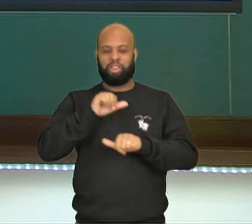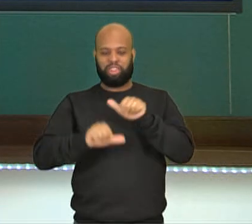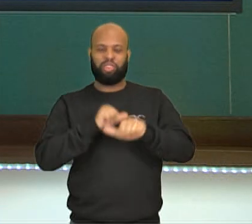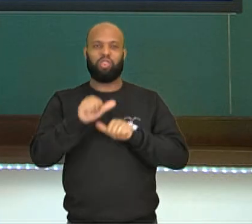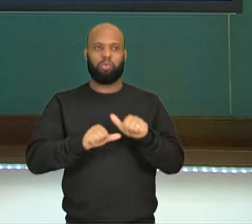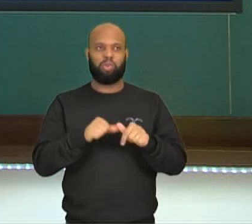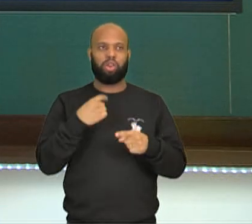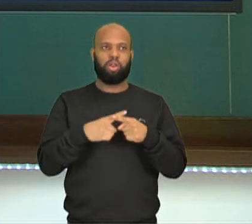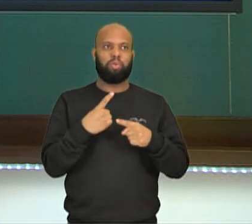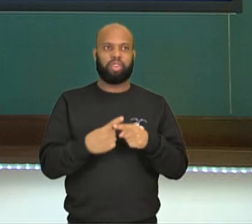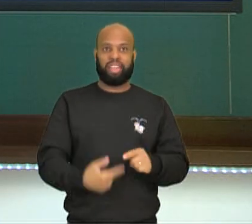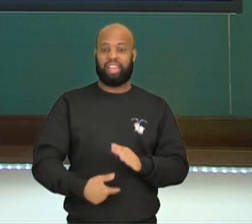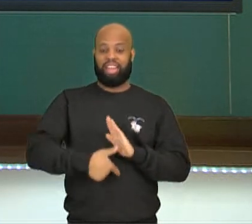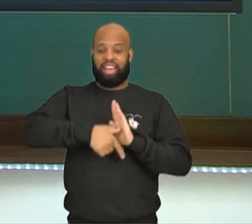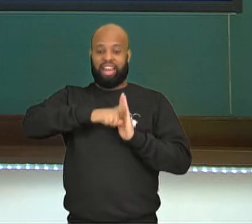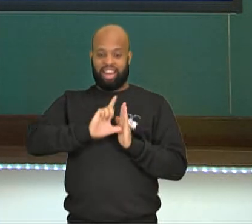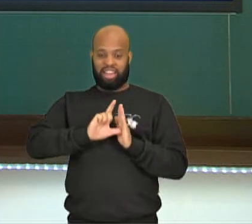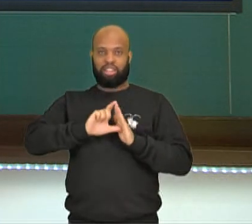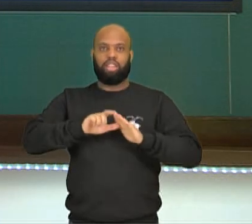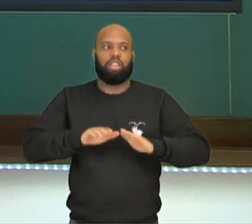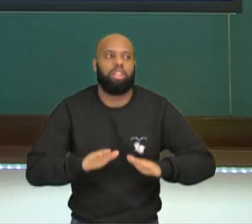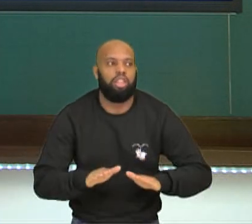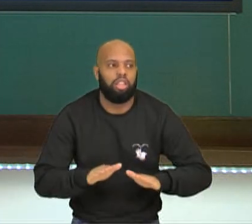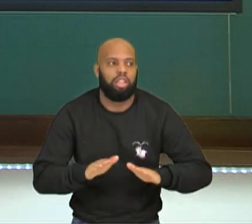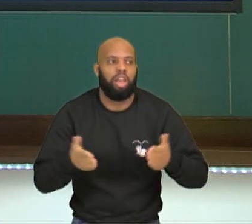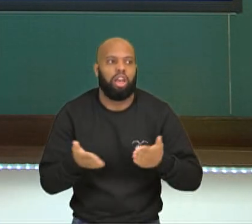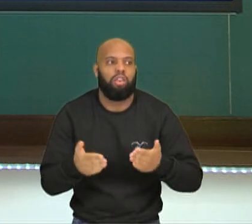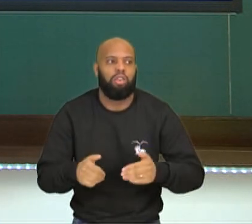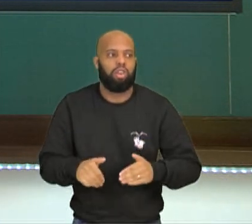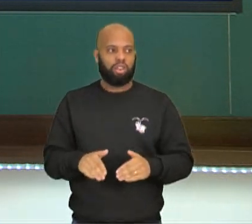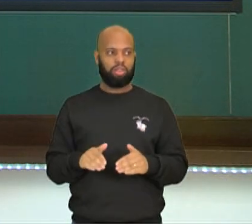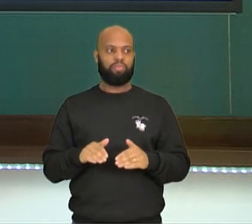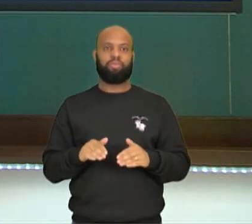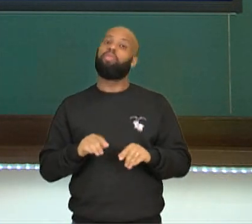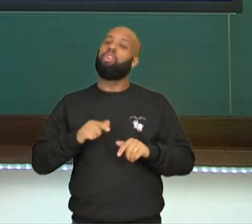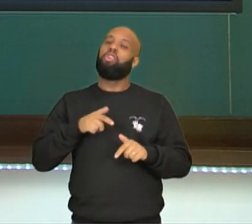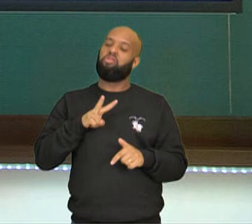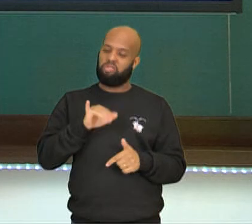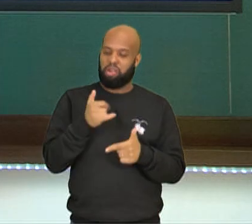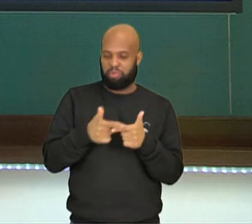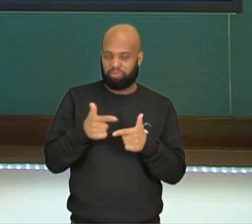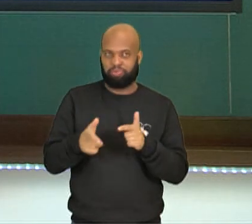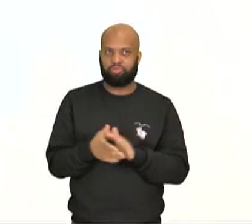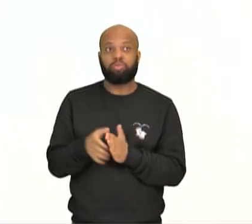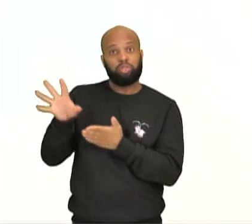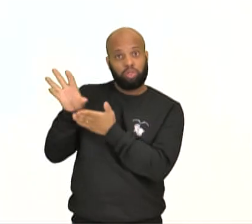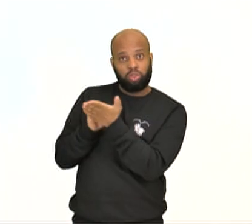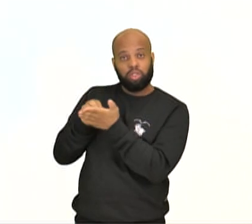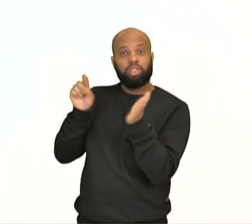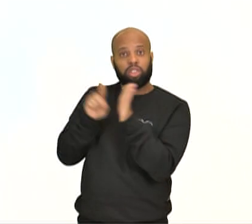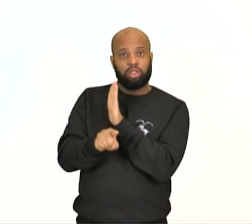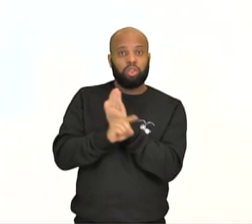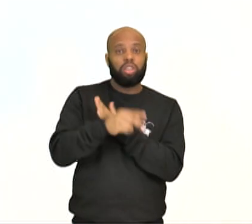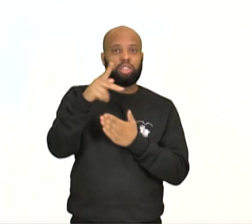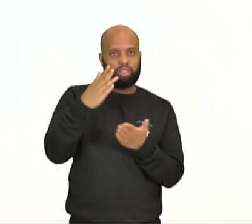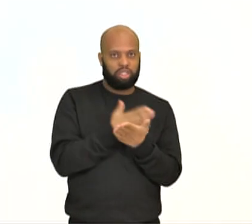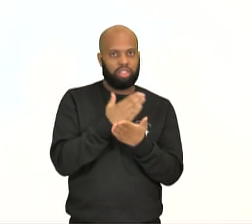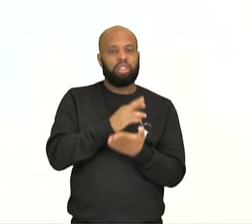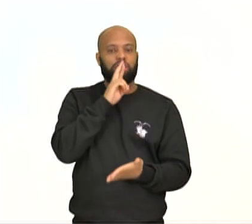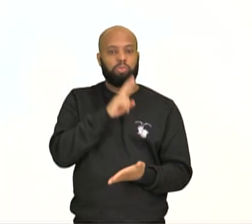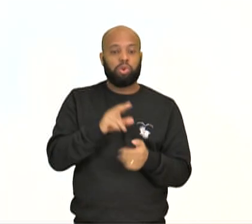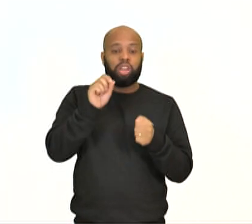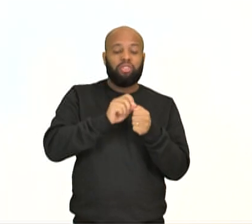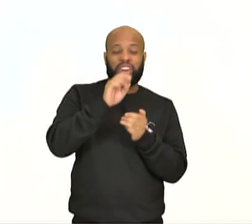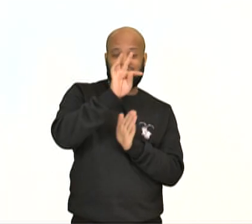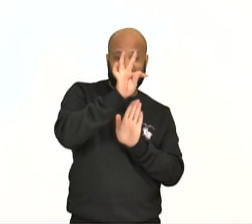ficar reto, de forma retinha. Claro que vai dar problema, óbvio. Copie a pergunta no seu caderno e responda. Faça um texto com as